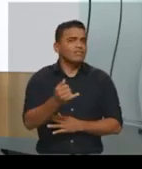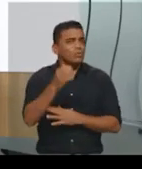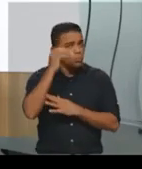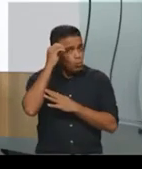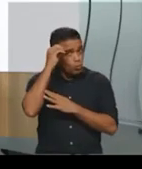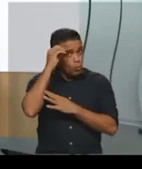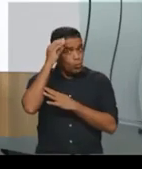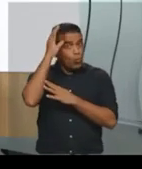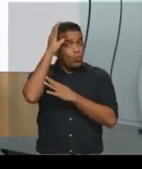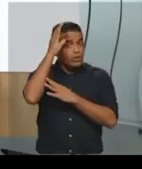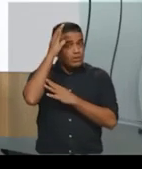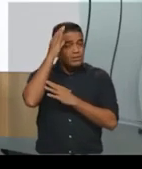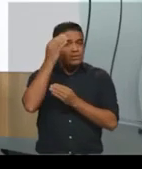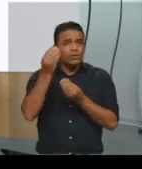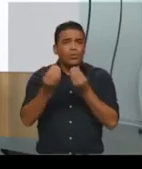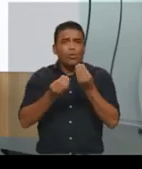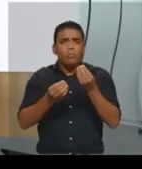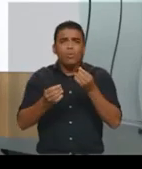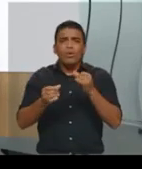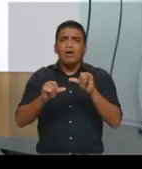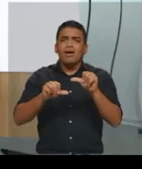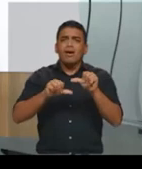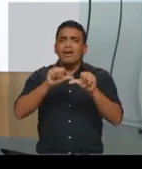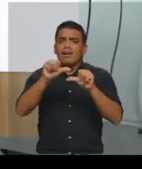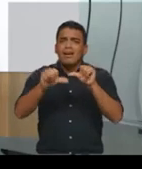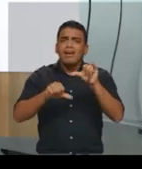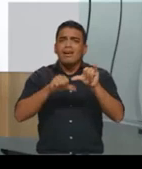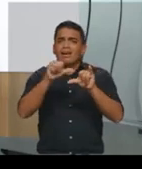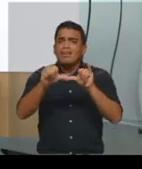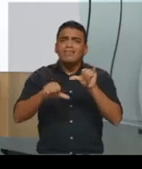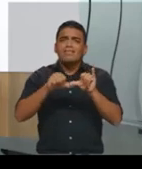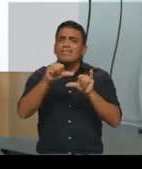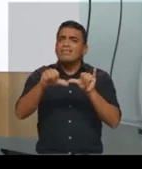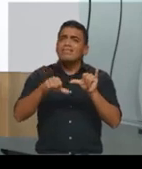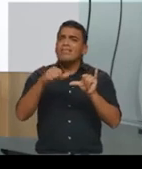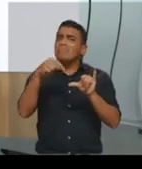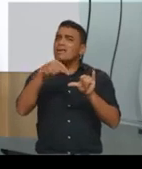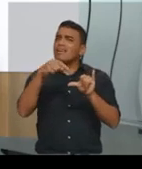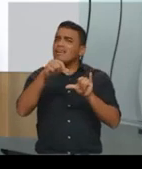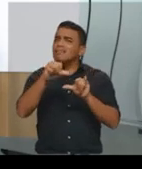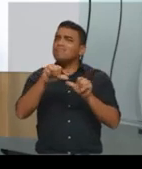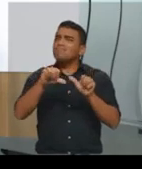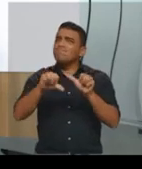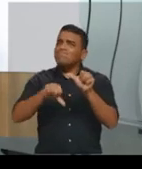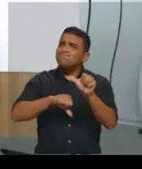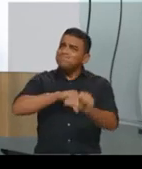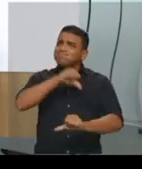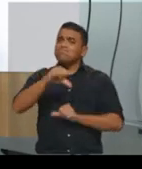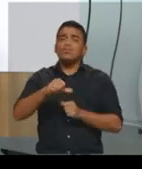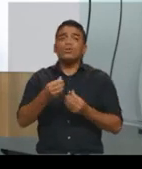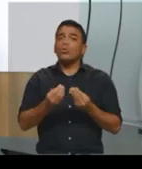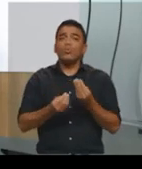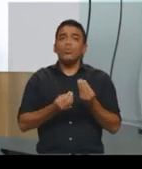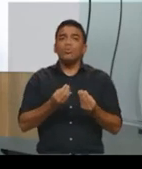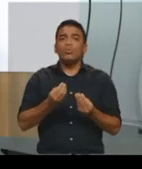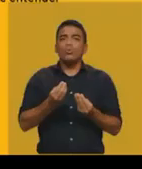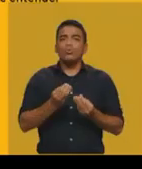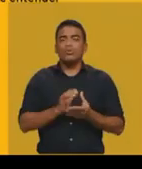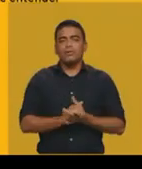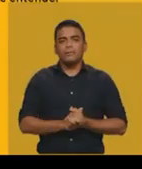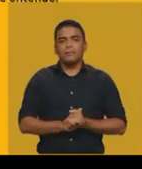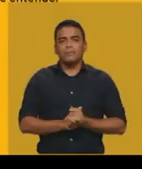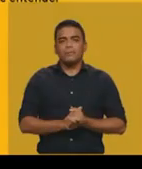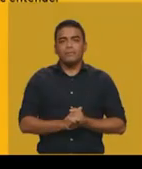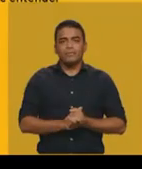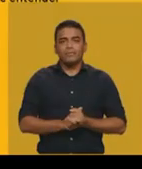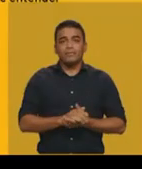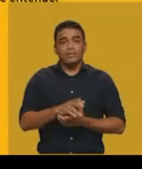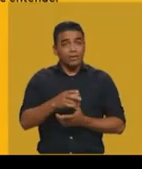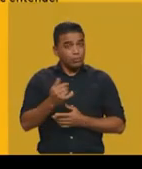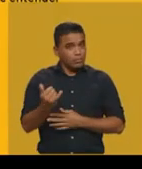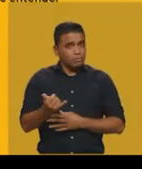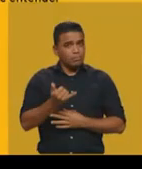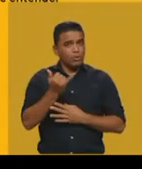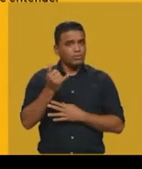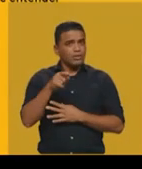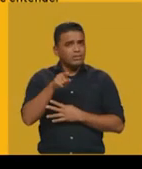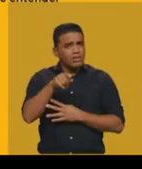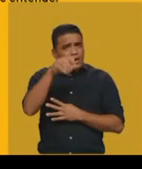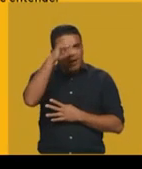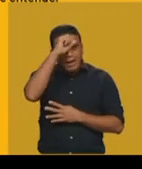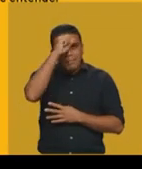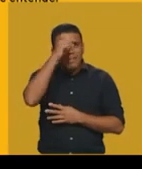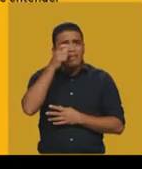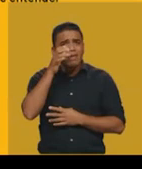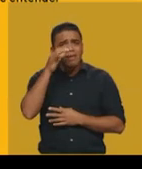conhecer uma transformação química, o que leva a uma transformação química. Outro ponto-chave é importante aprender